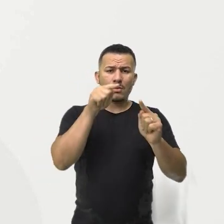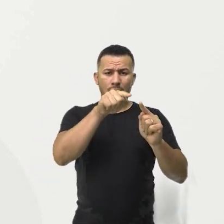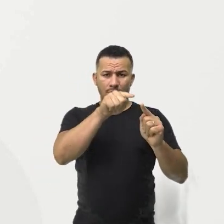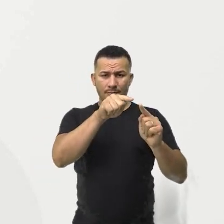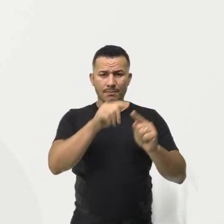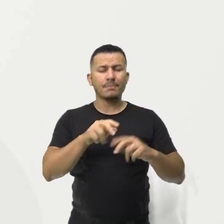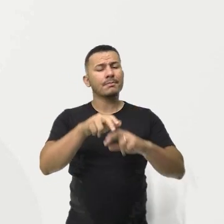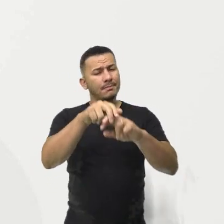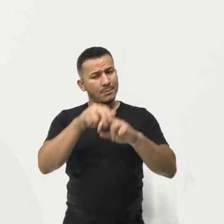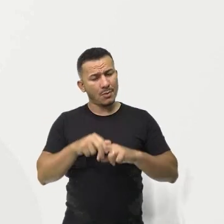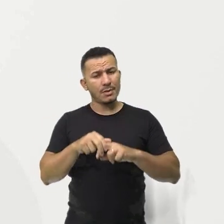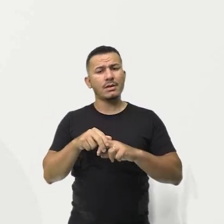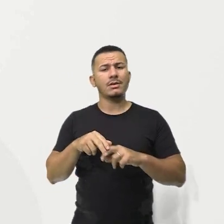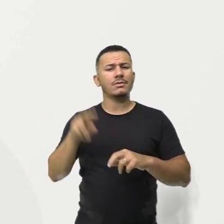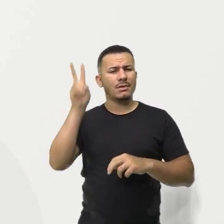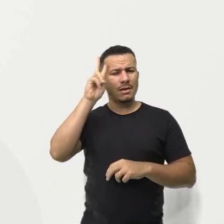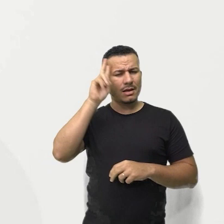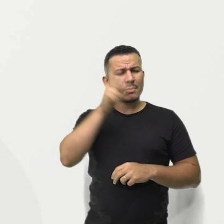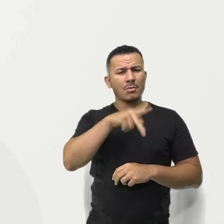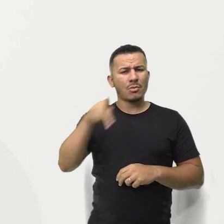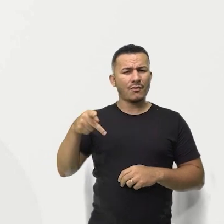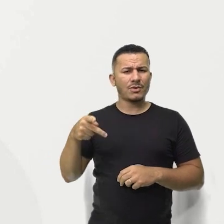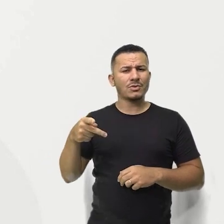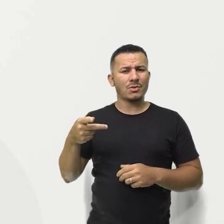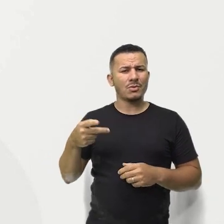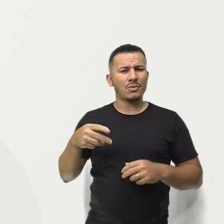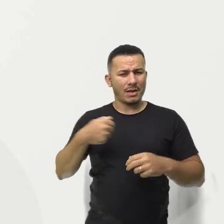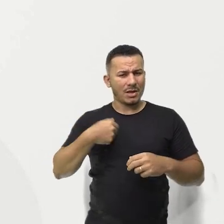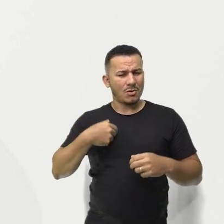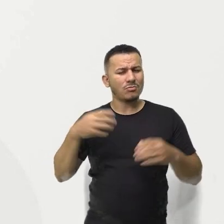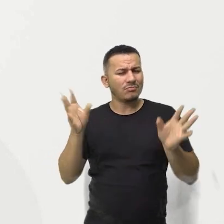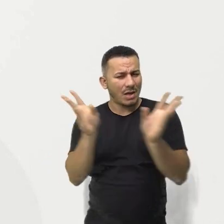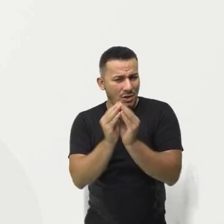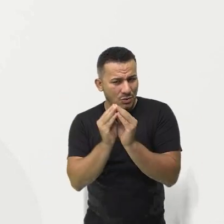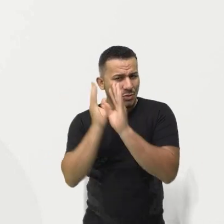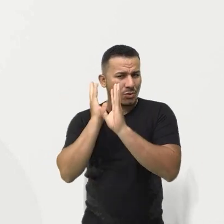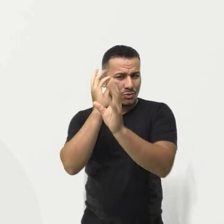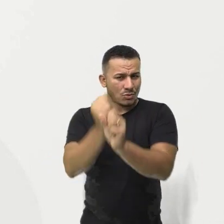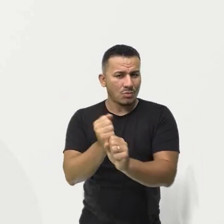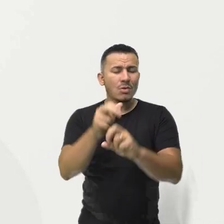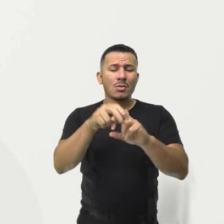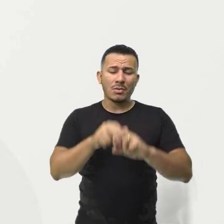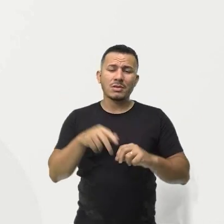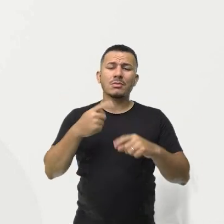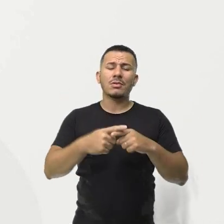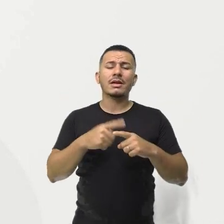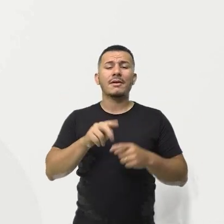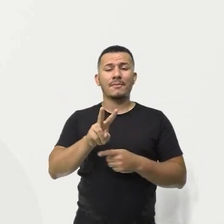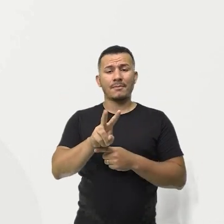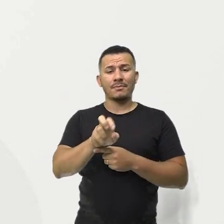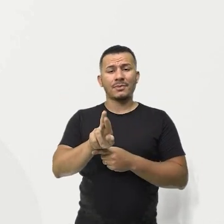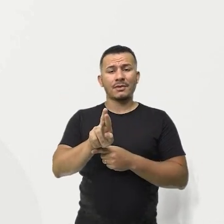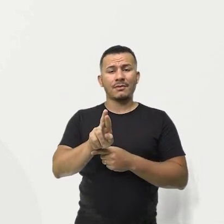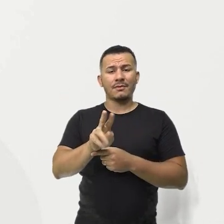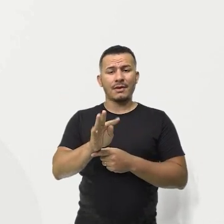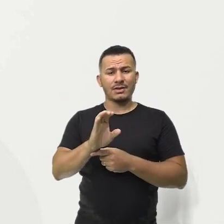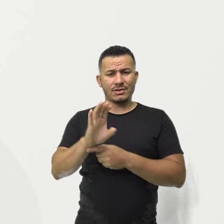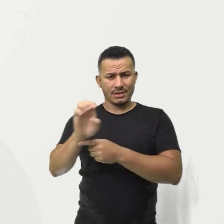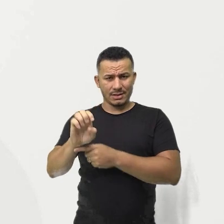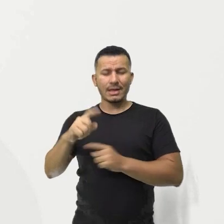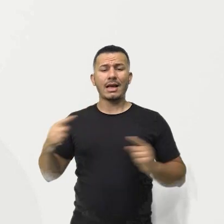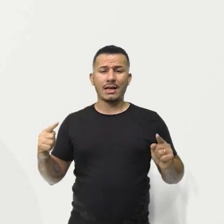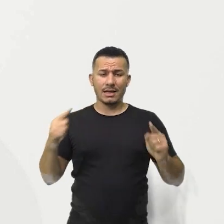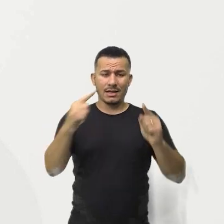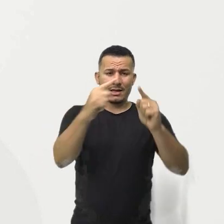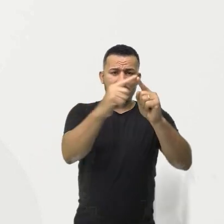dos vértices desse polígono, certo? Por isso que o professor Paulo fez essa breve introdução sobre o plano cartesiano,